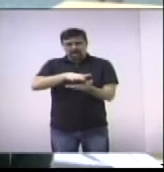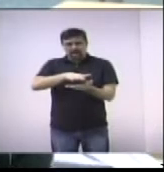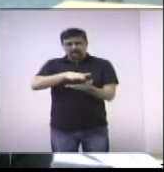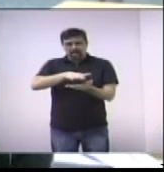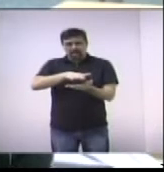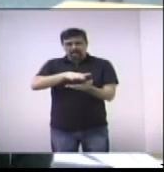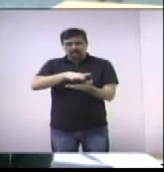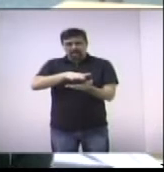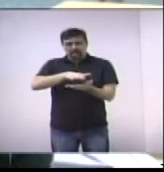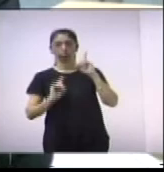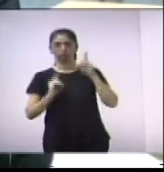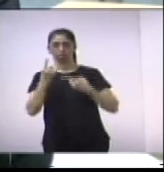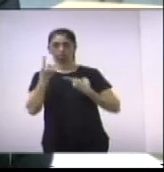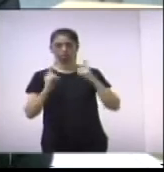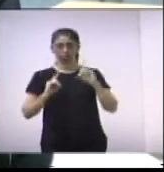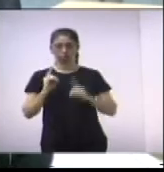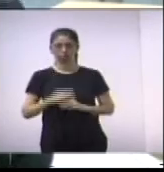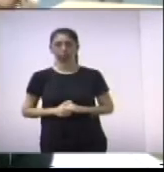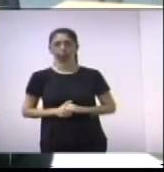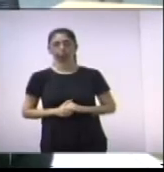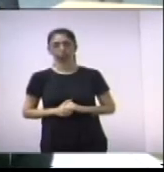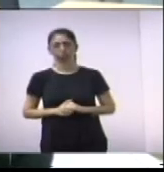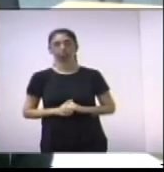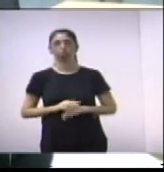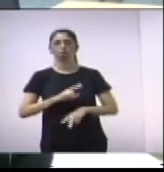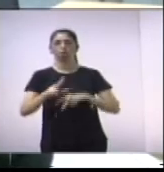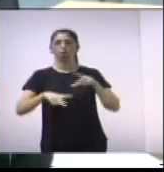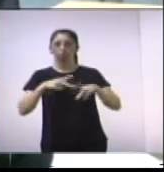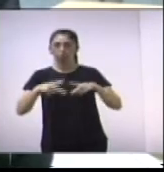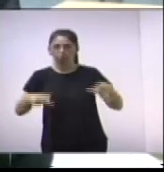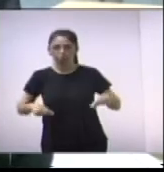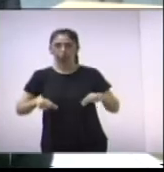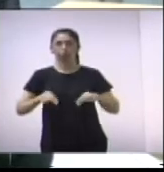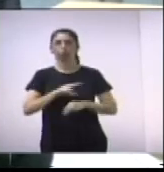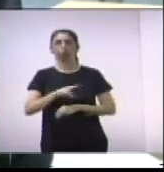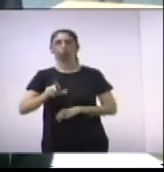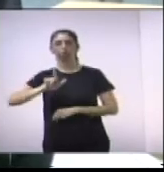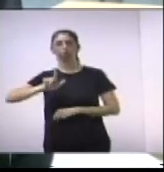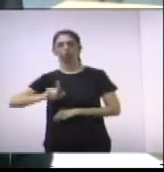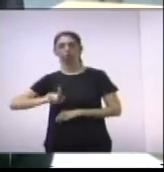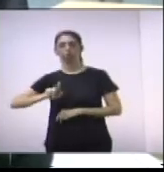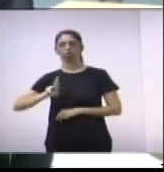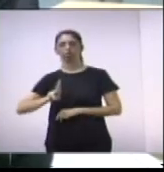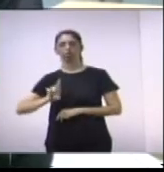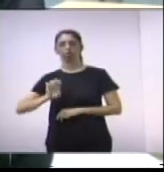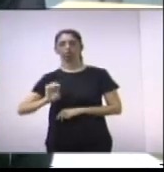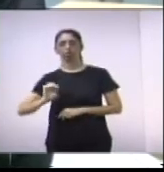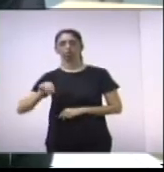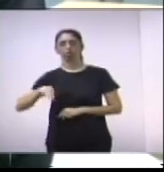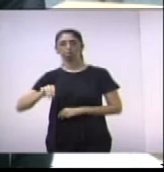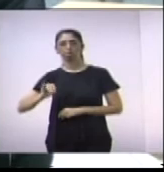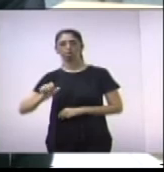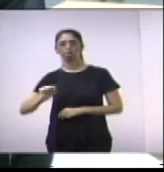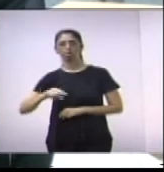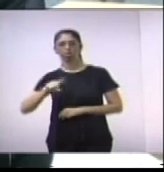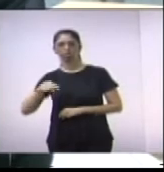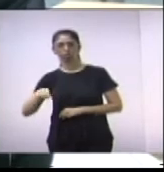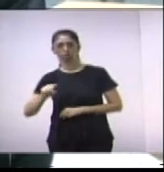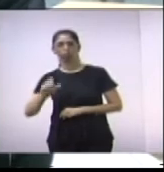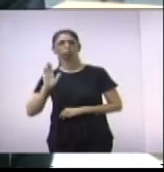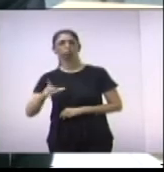carnaval, dizendo que a gremiação, antes de sair o processo licitatório, já tinha dinheiro para